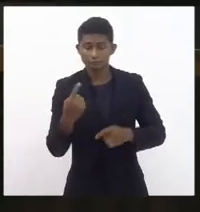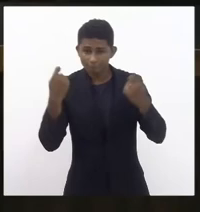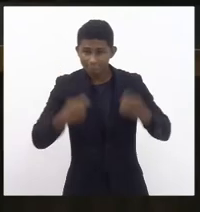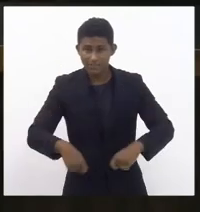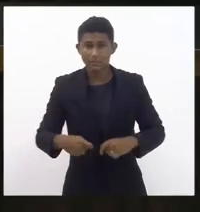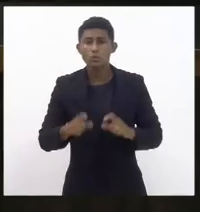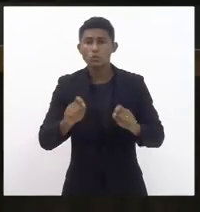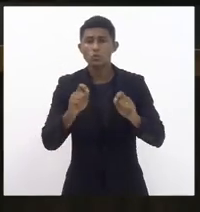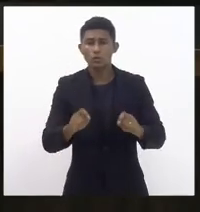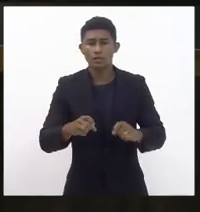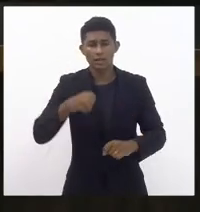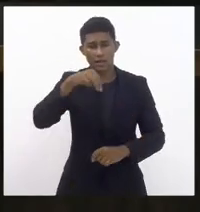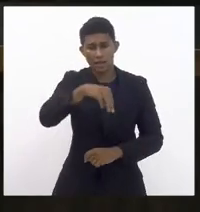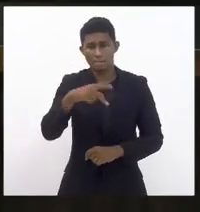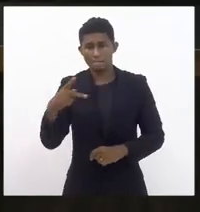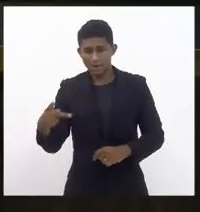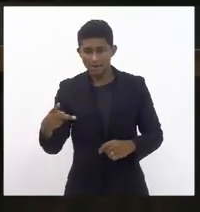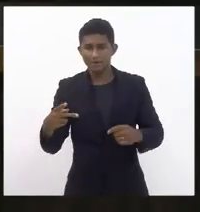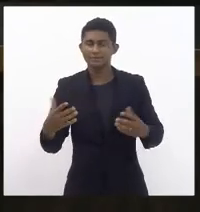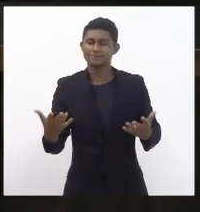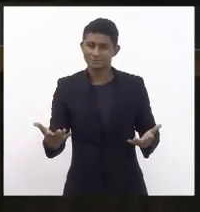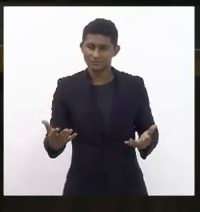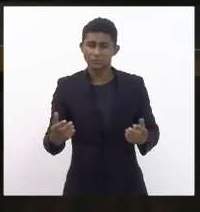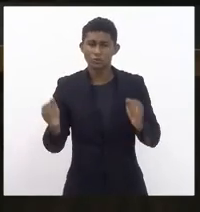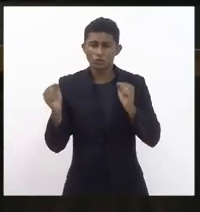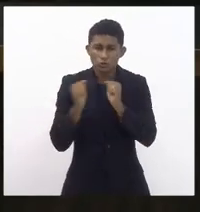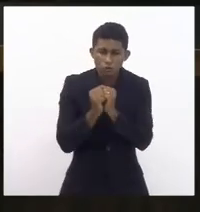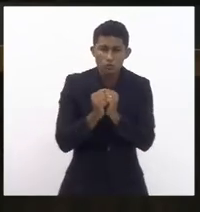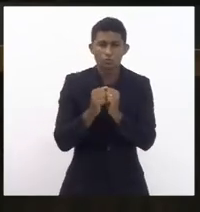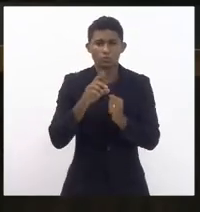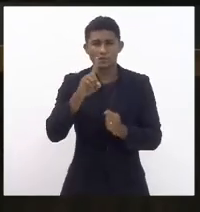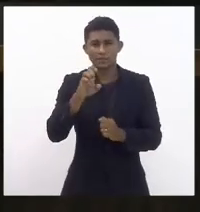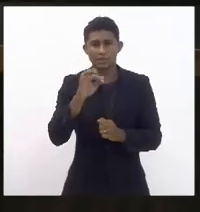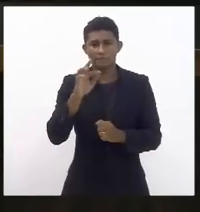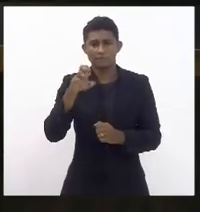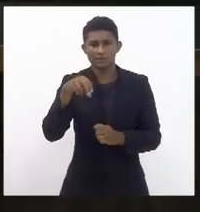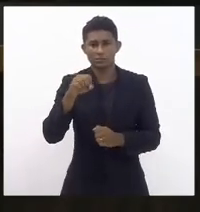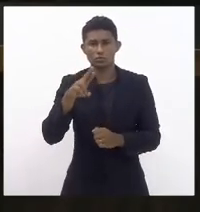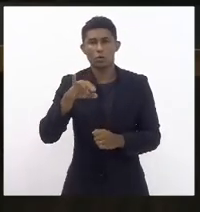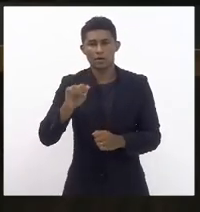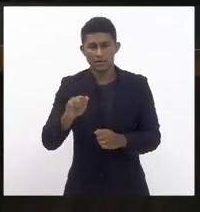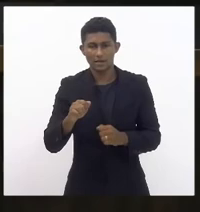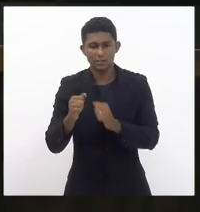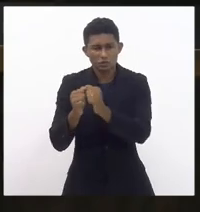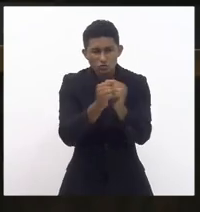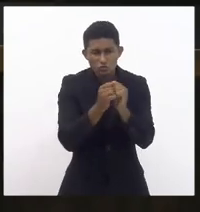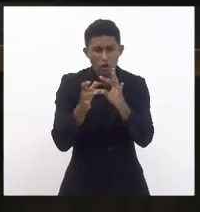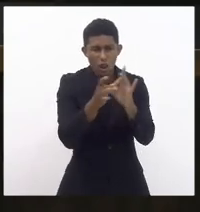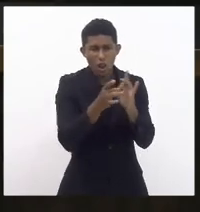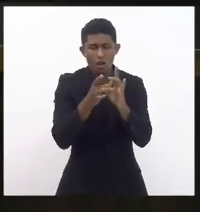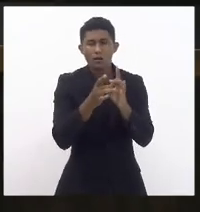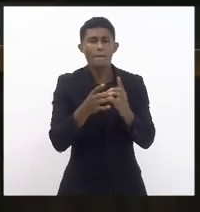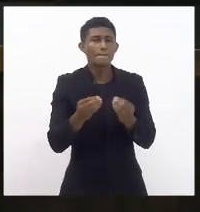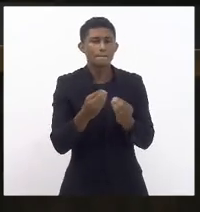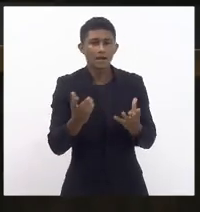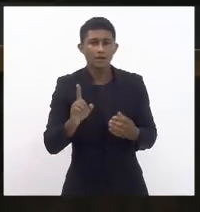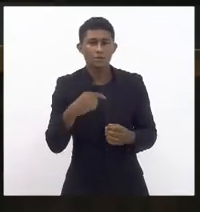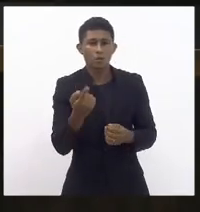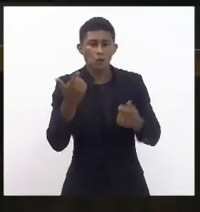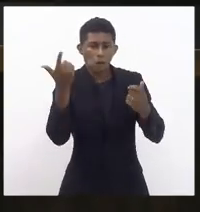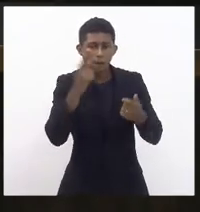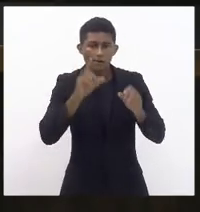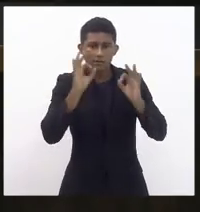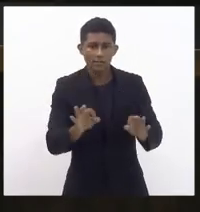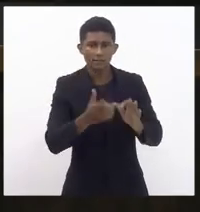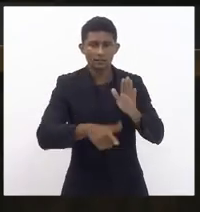forças com o Ministério Público a defesa com a Defensoria Pública para fazer valer a determinação de uma